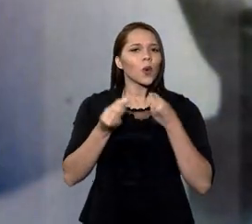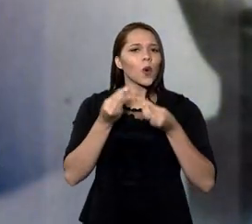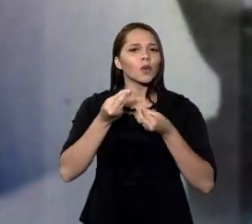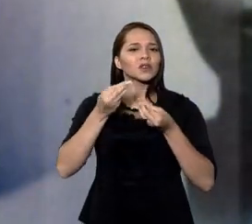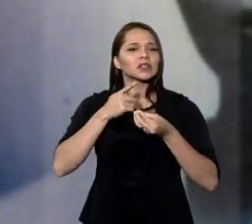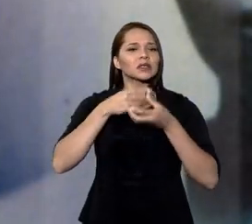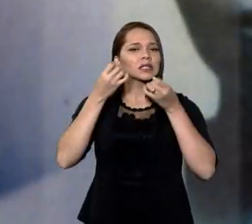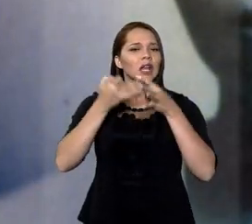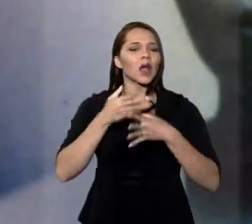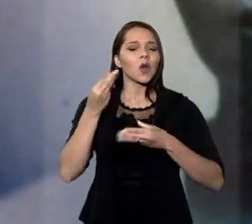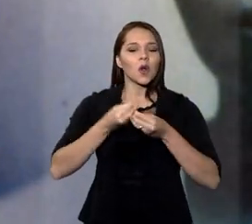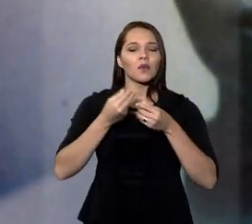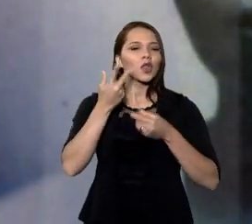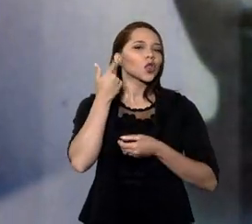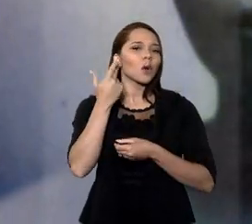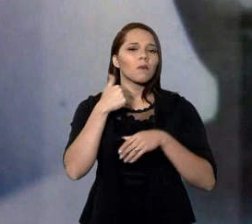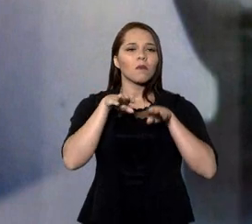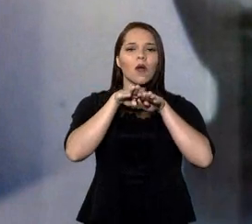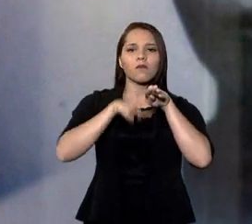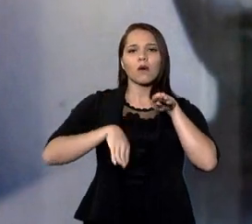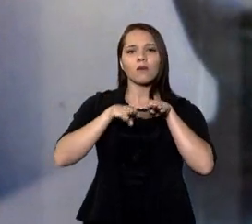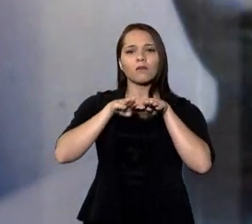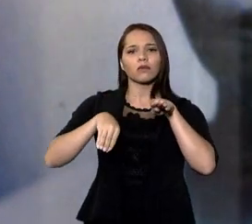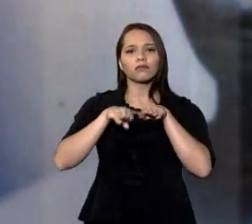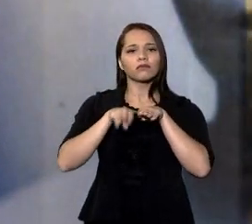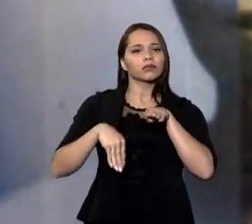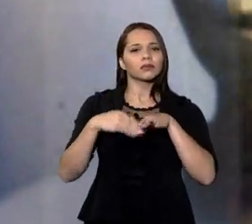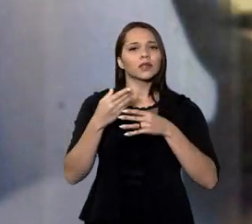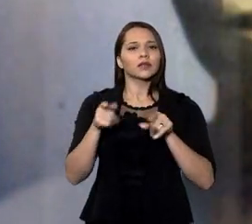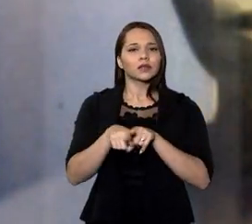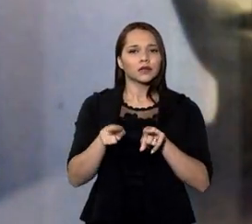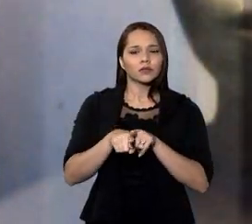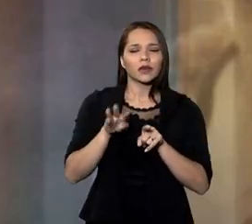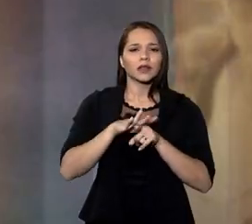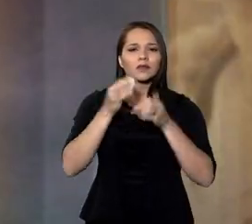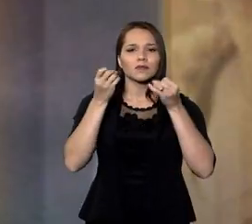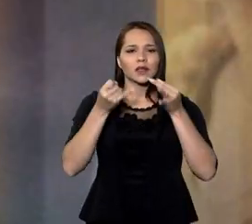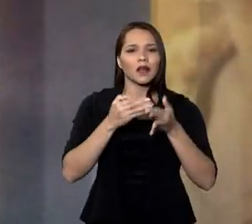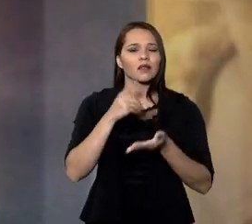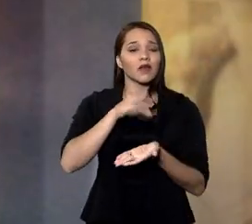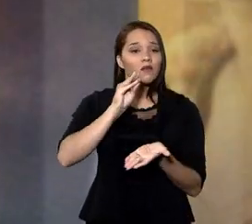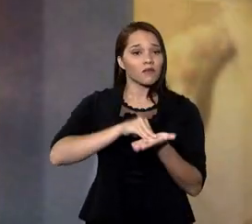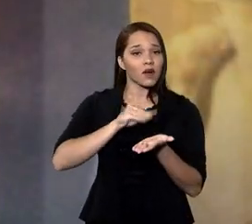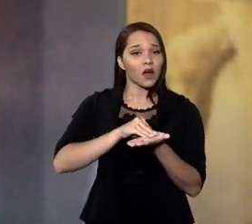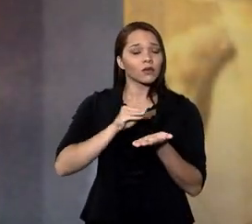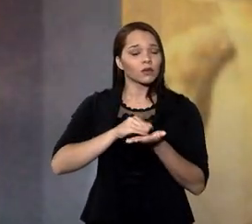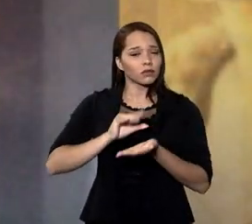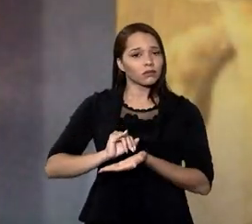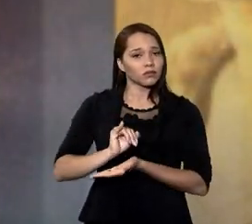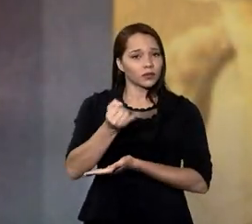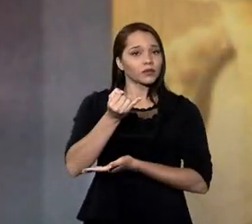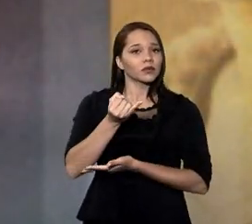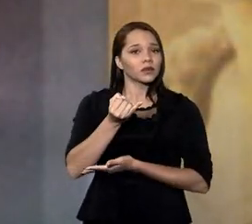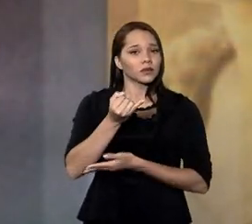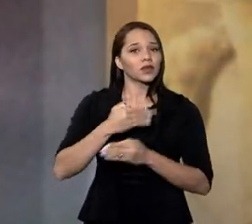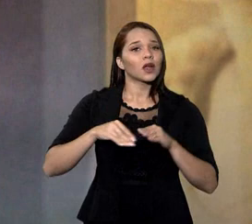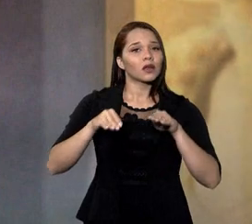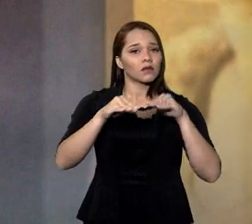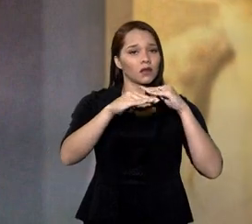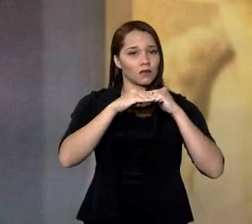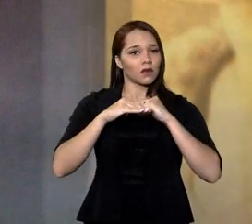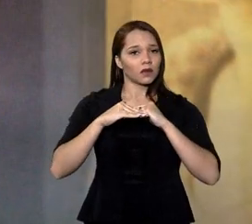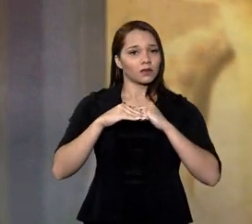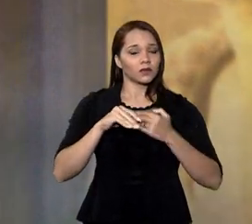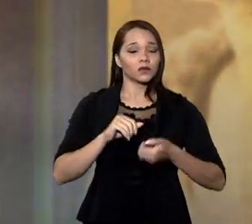da desigualdade essa naturalização da falta de oportunidade de equivalentes né